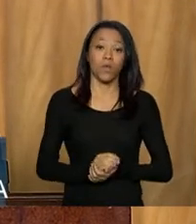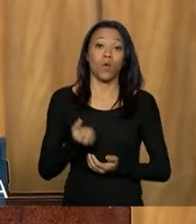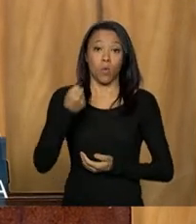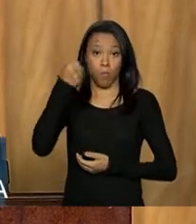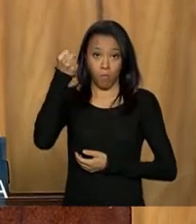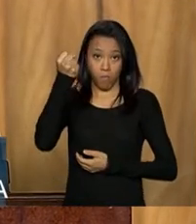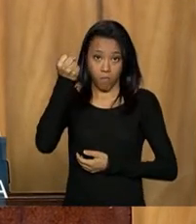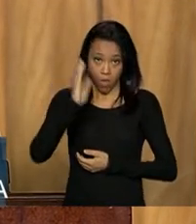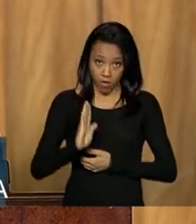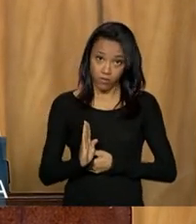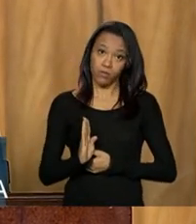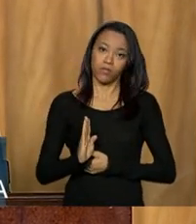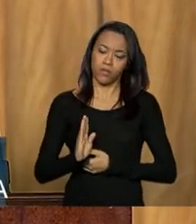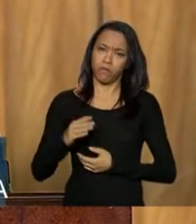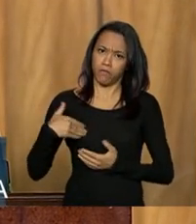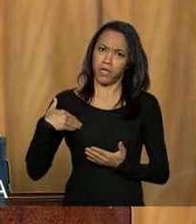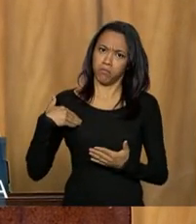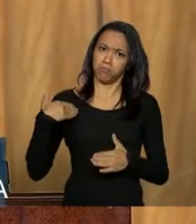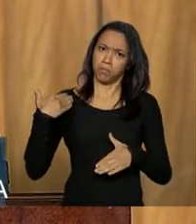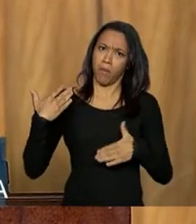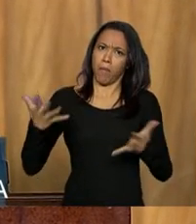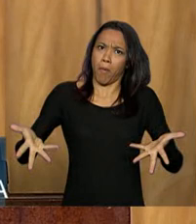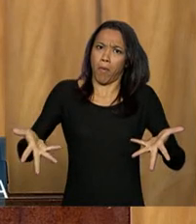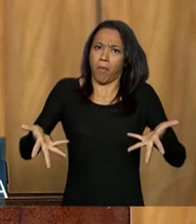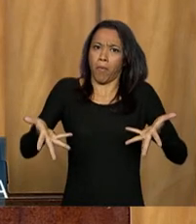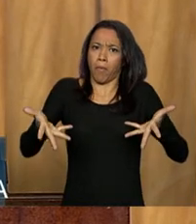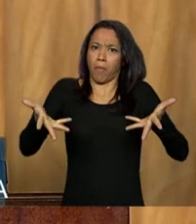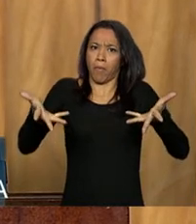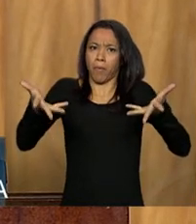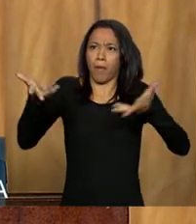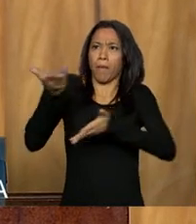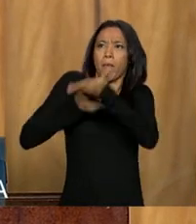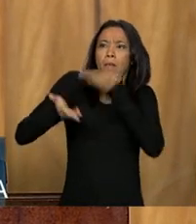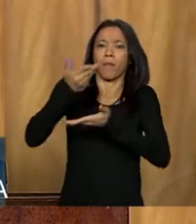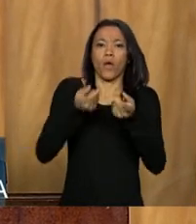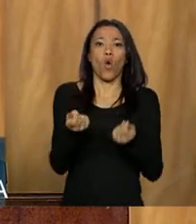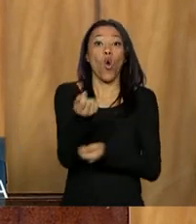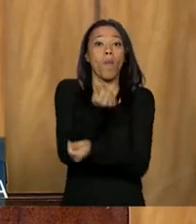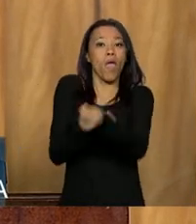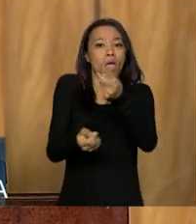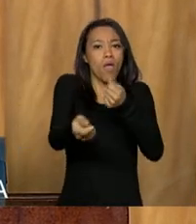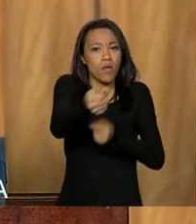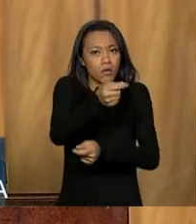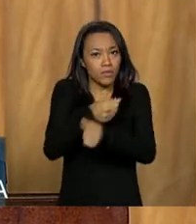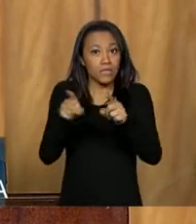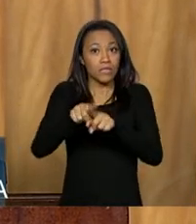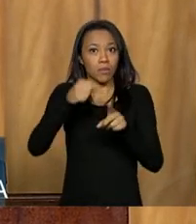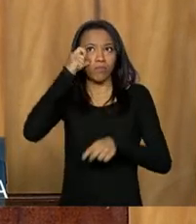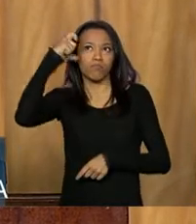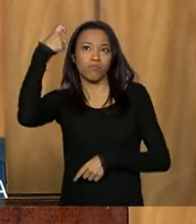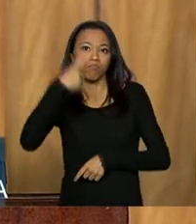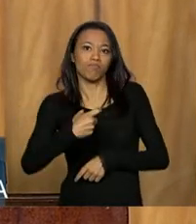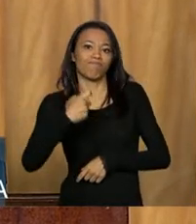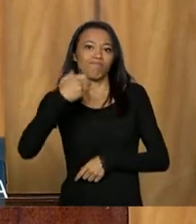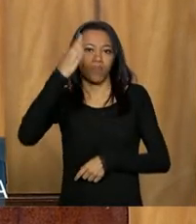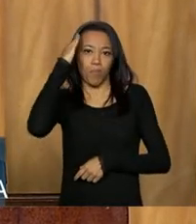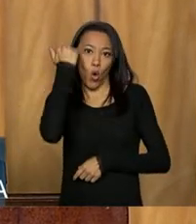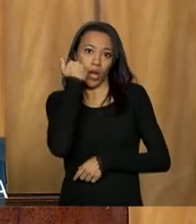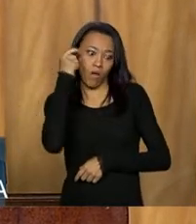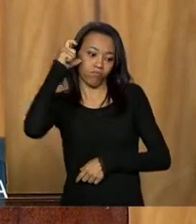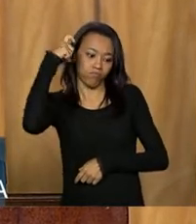Brasil vem crescendo como parceiro comercial e é destino também de investimentos coreanos, mas penso que